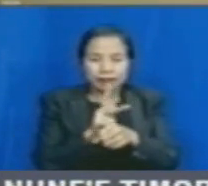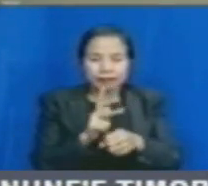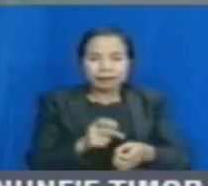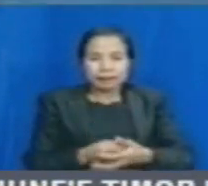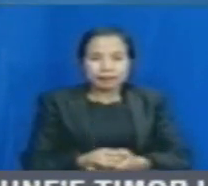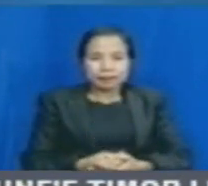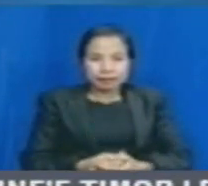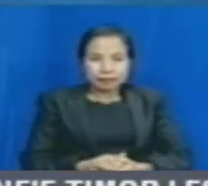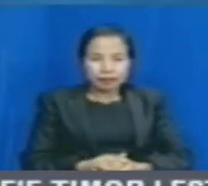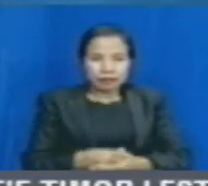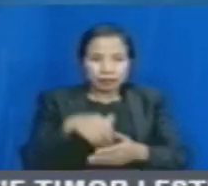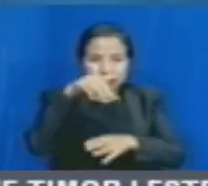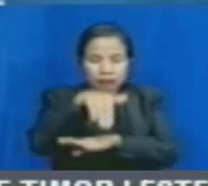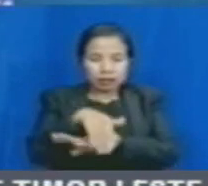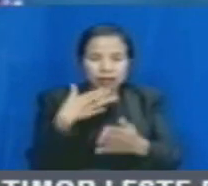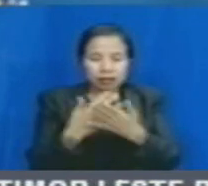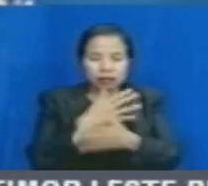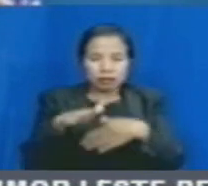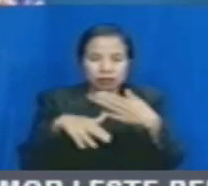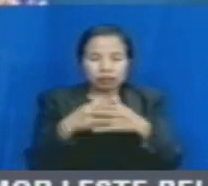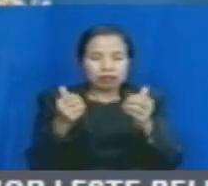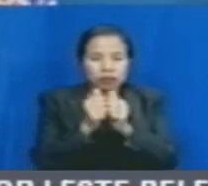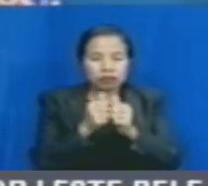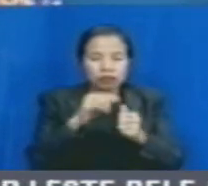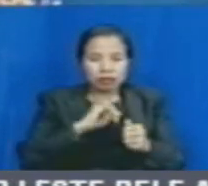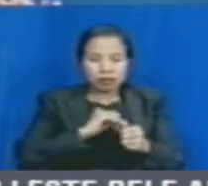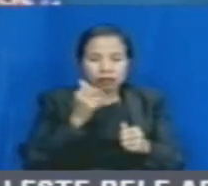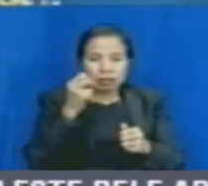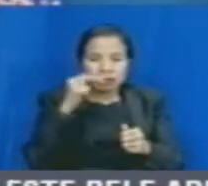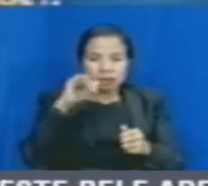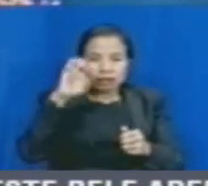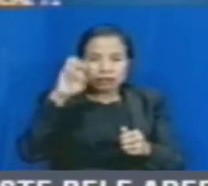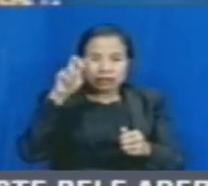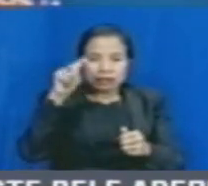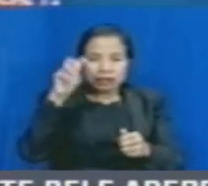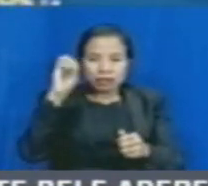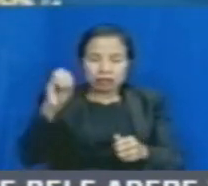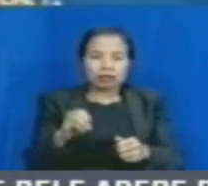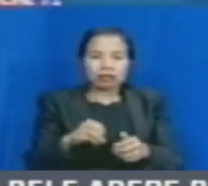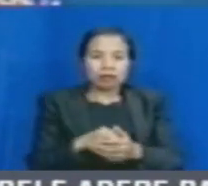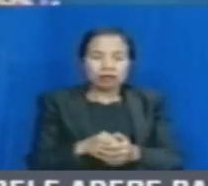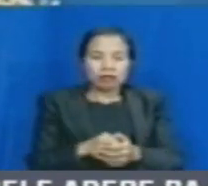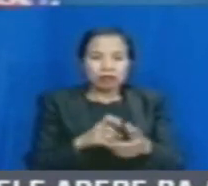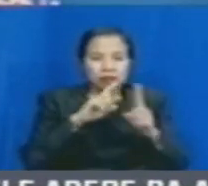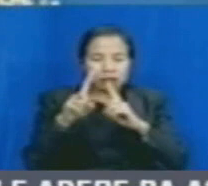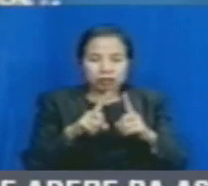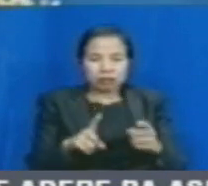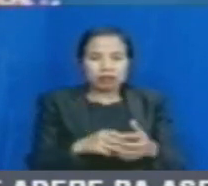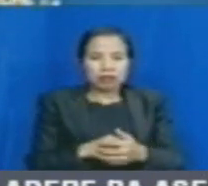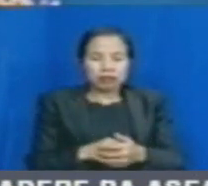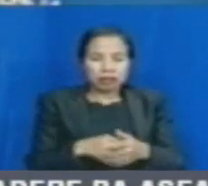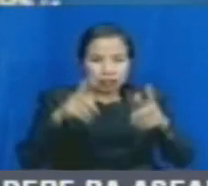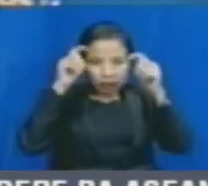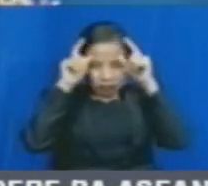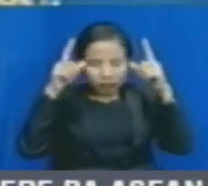Kalandiak maluk telespectador esta nesse ato dos reis só segmento 7 minutos para isso hoje. Mas isso hoje está a com a adesão Timor-Leste para a